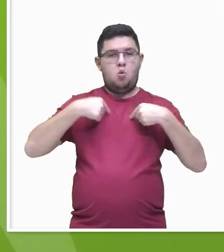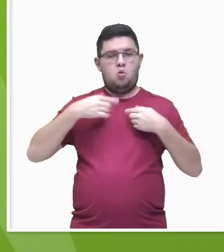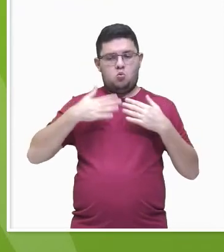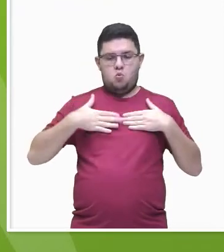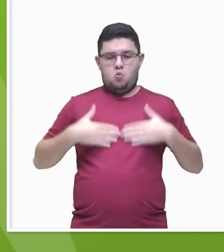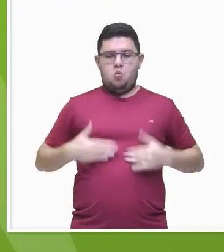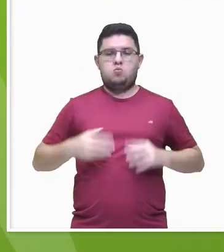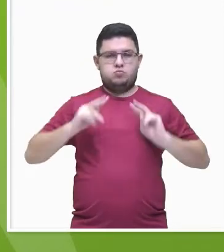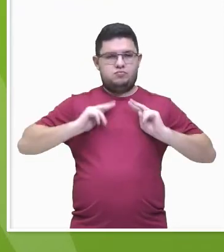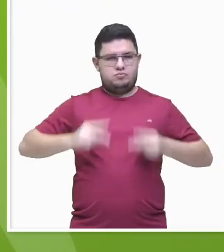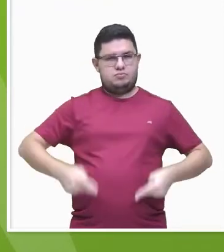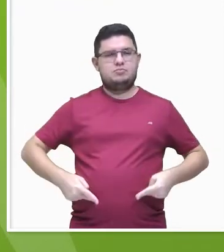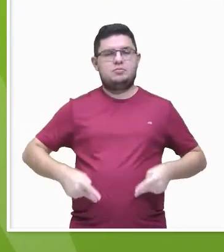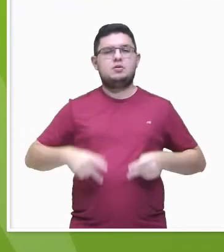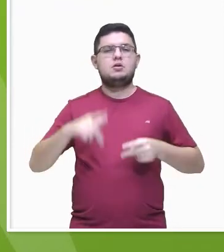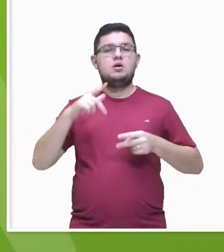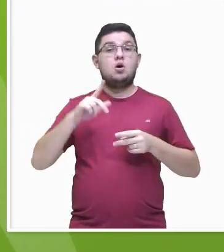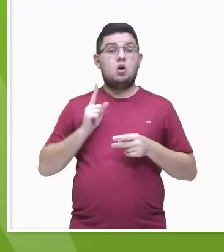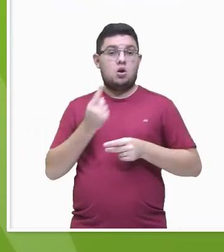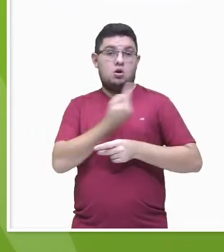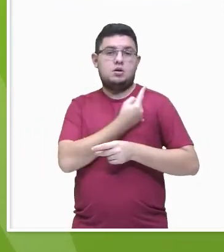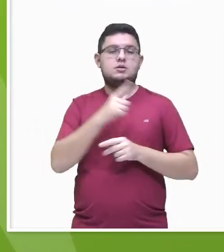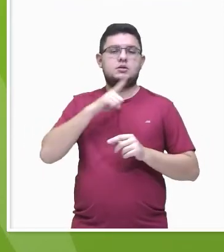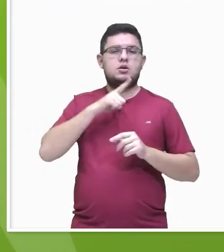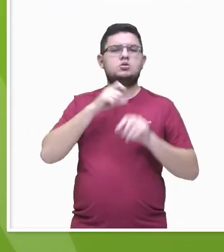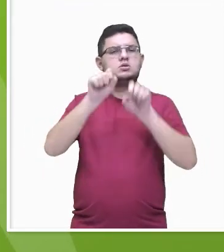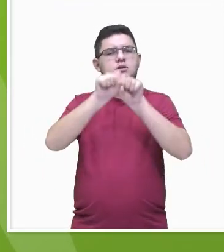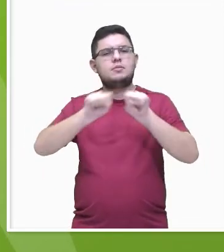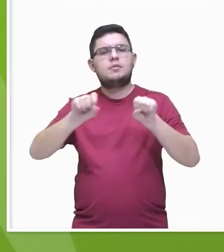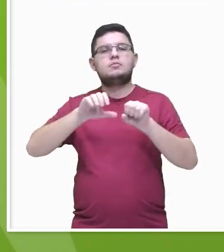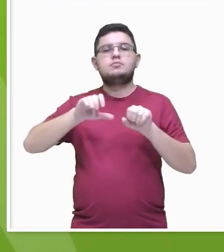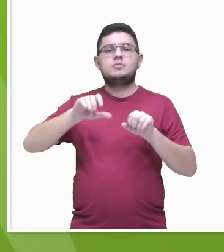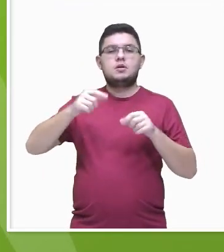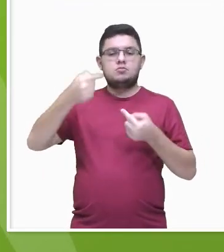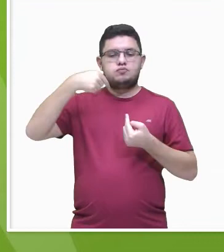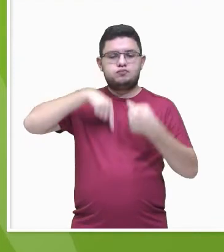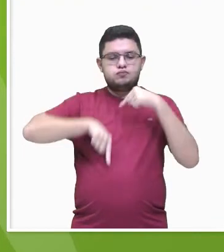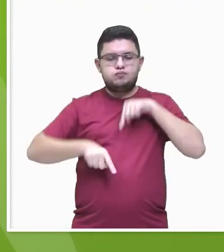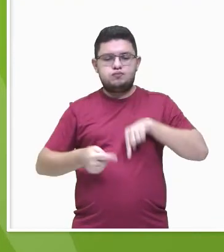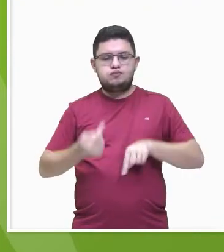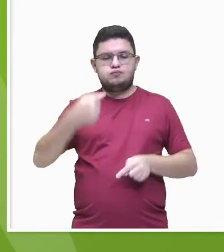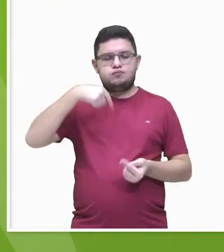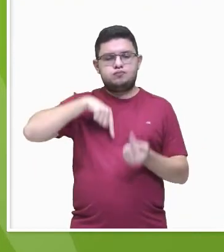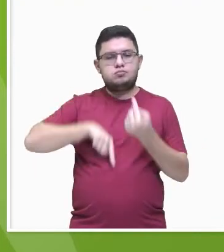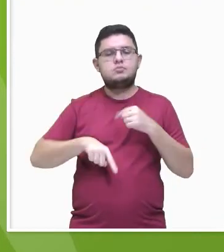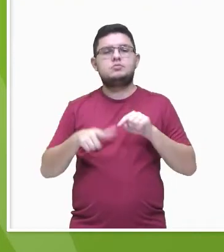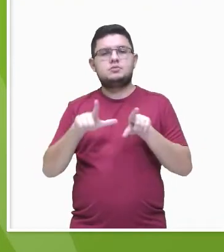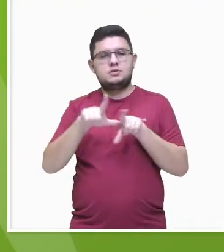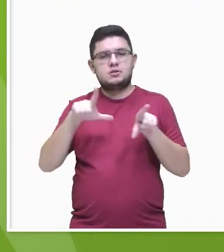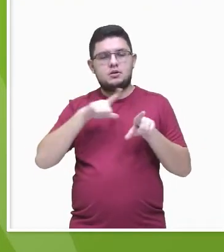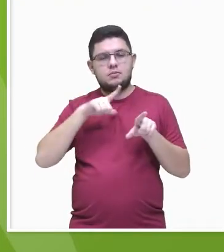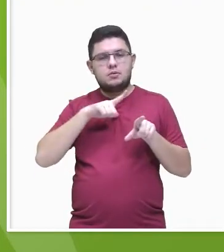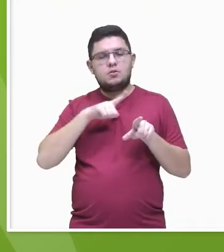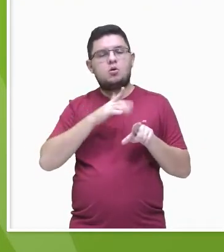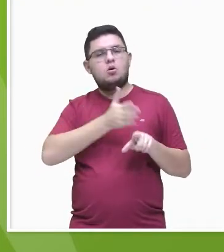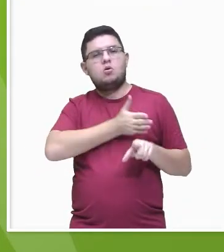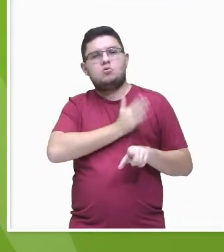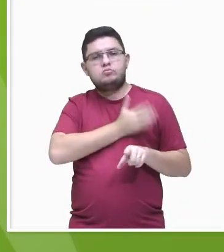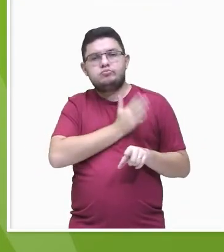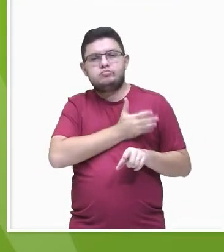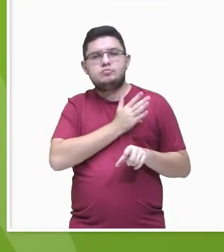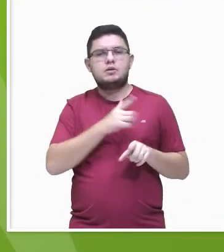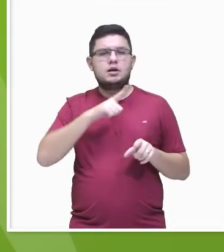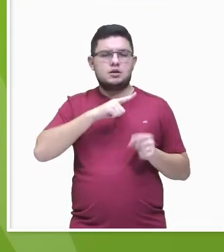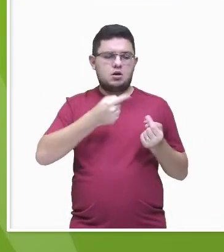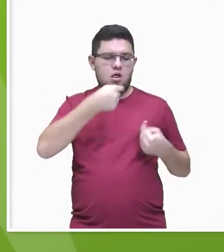nosso sistema circulatório, o sistema cardiovascular, onde a gente vai ter ali o sangue, né, aquele líquido avermelhado que